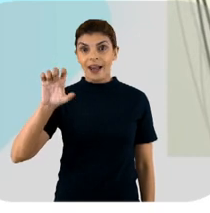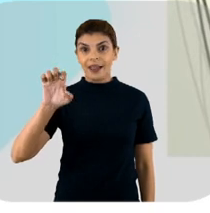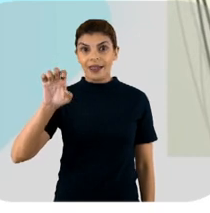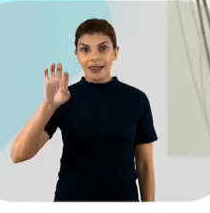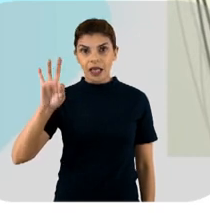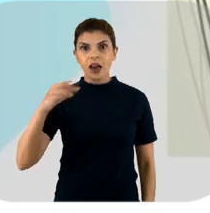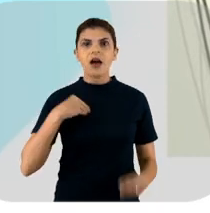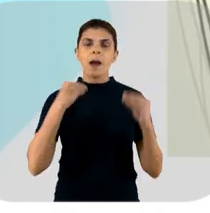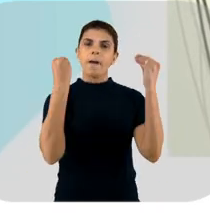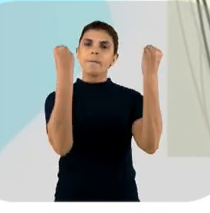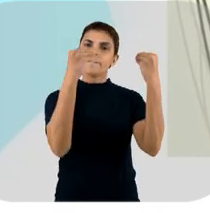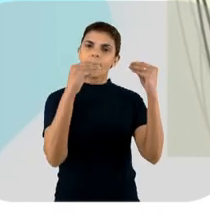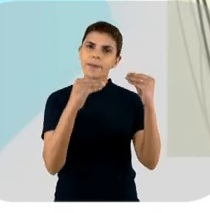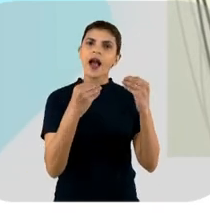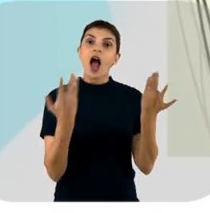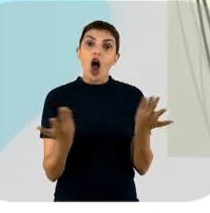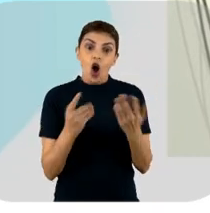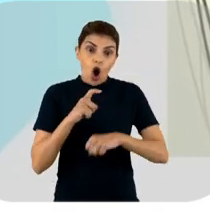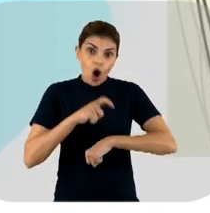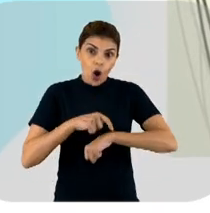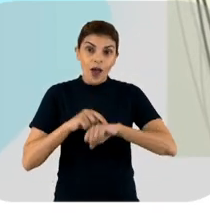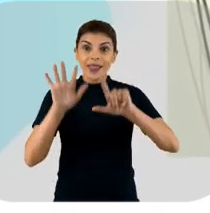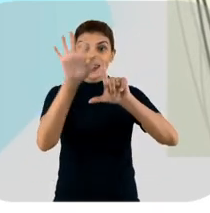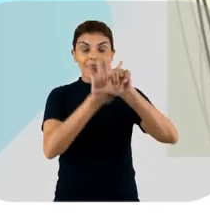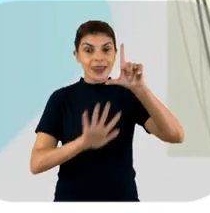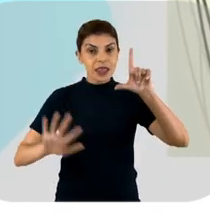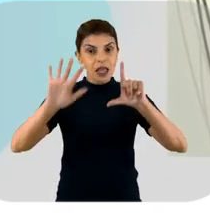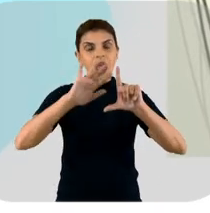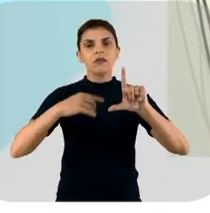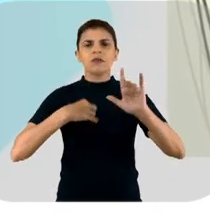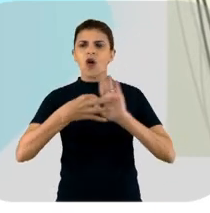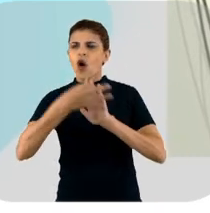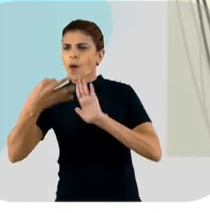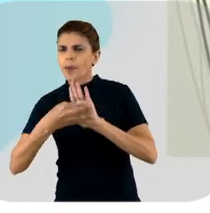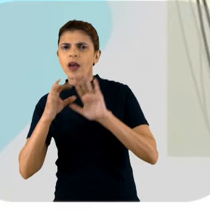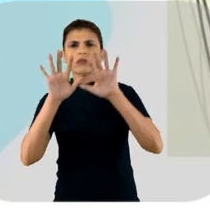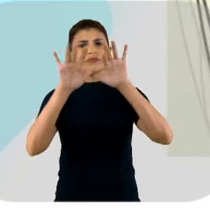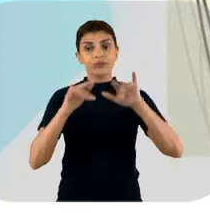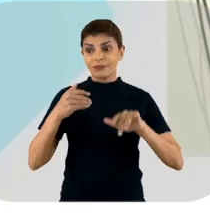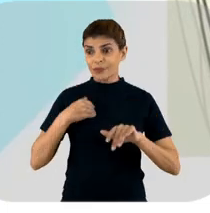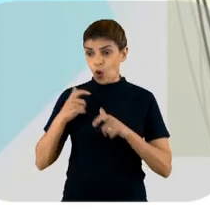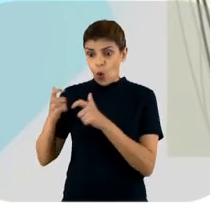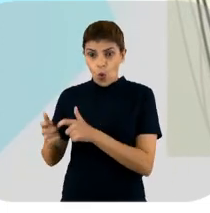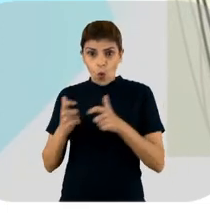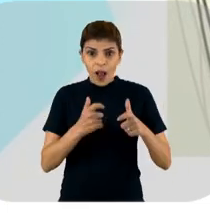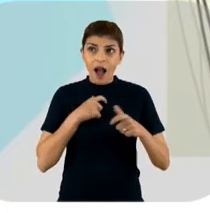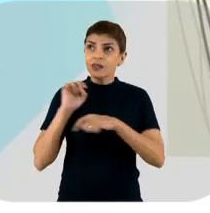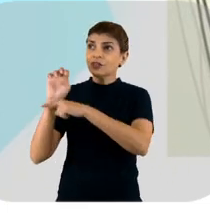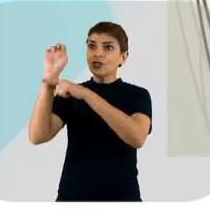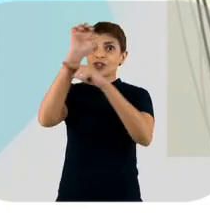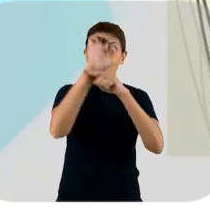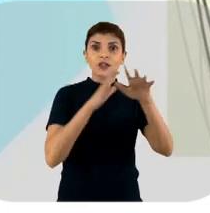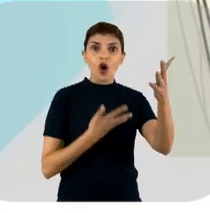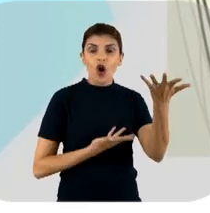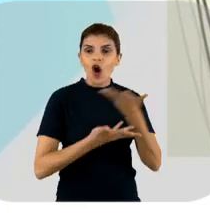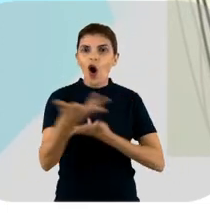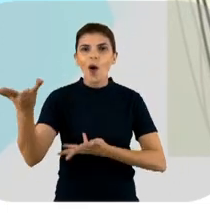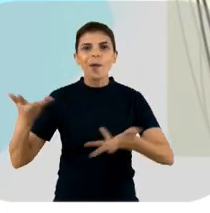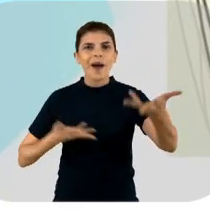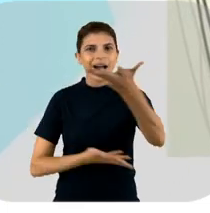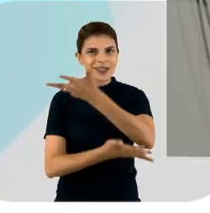estar colocando nossas considerações agora nessa tela, cada um do seu lugar, compartilhando.